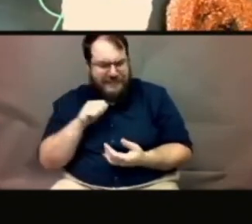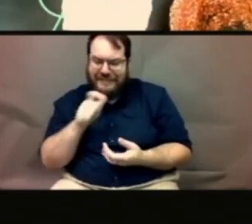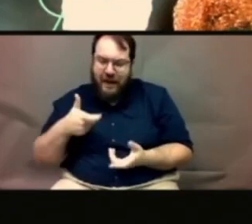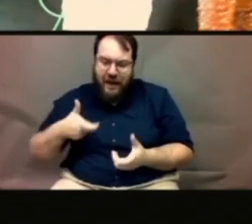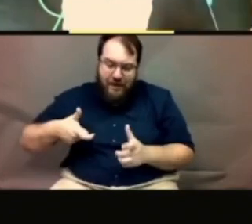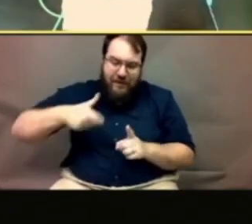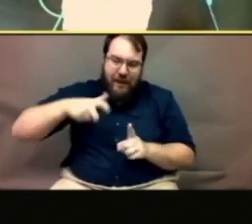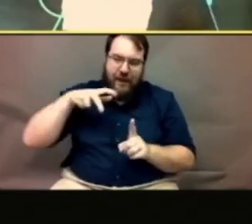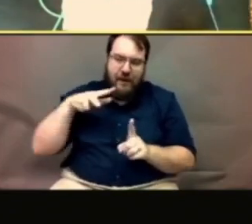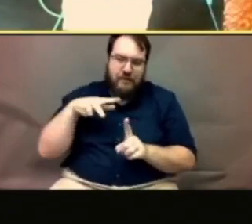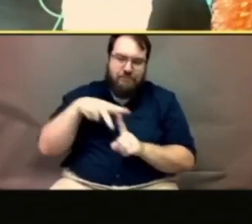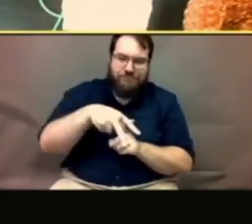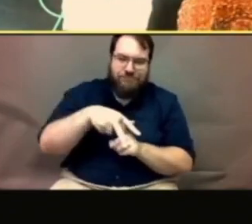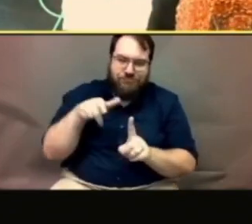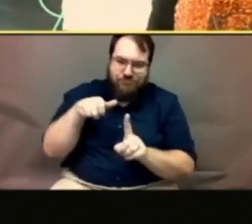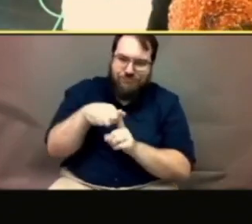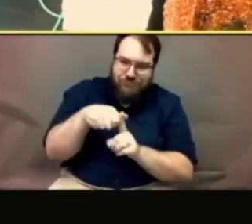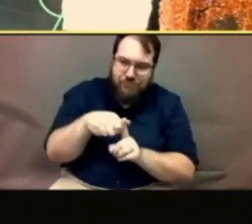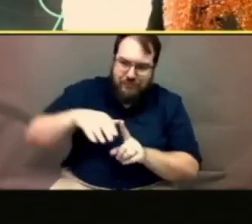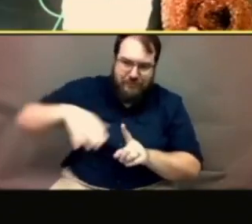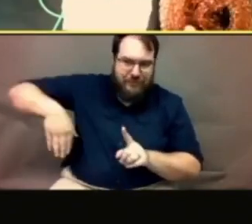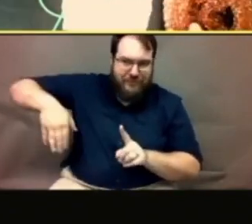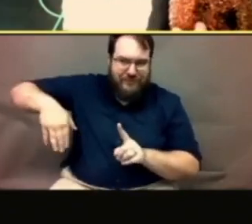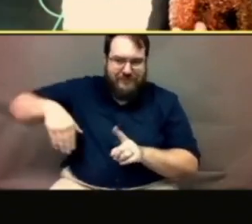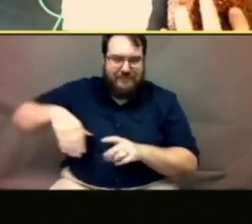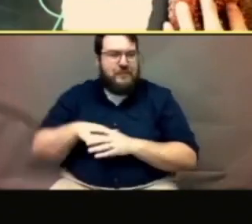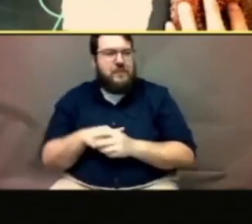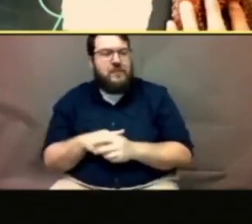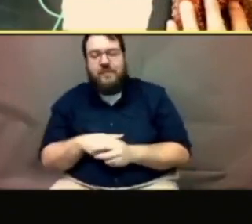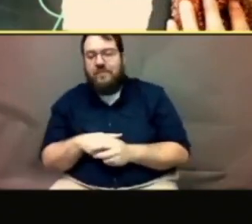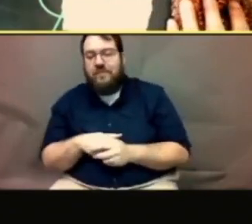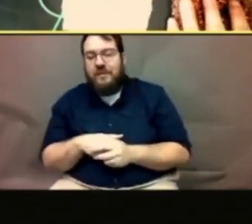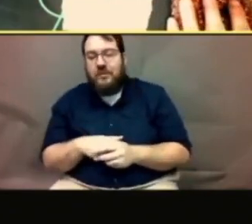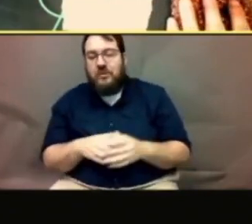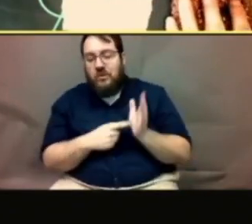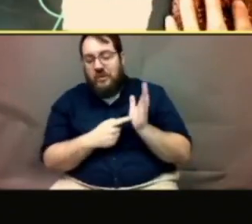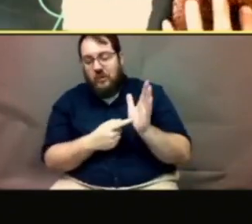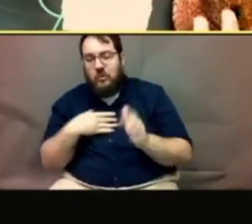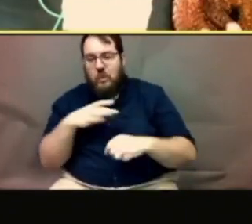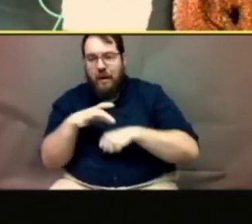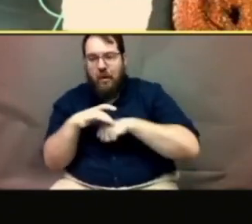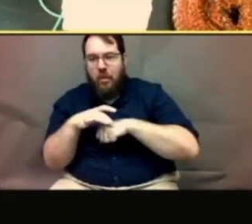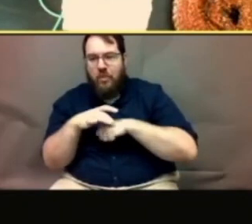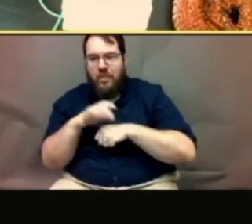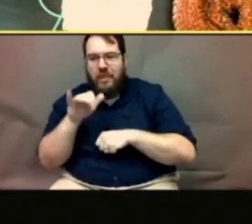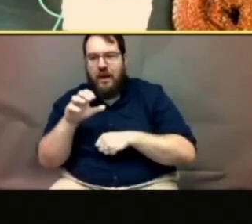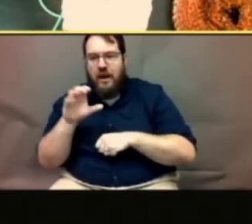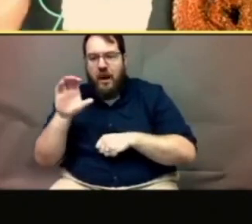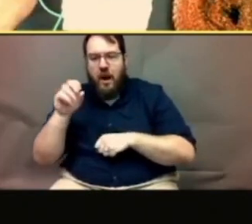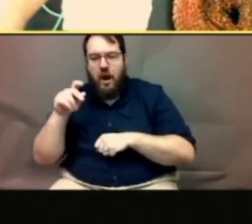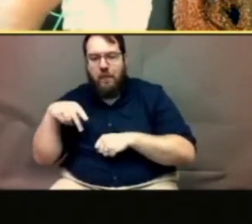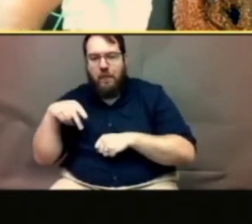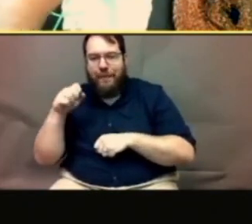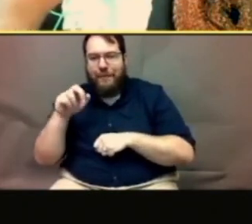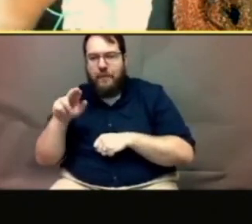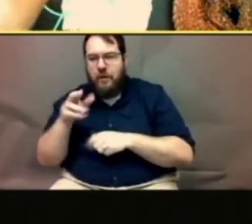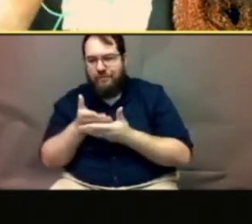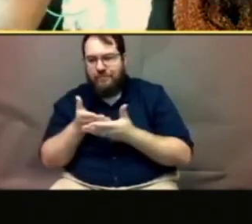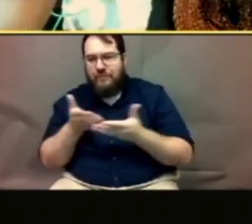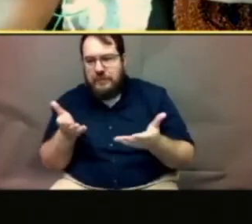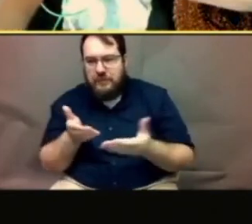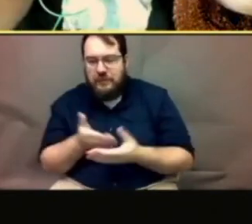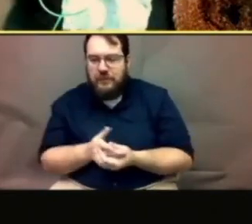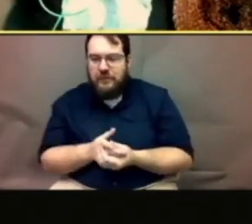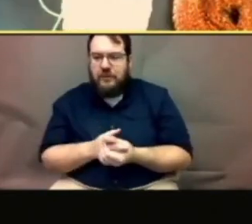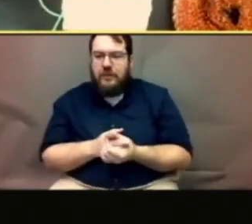coloquei, eu acabei não colocando, não ligando o clipe ao aterramento. Então, novamente, aquela esponjinha